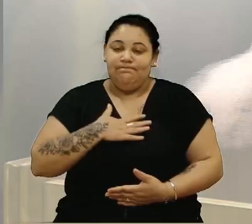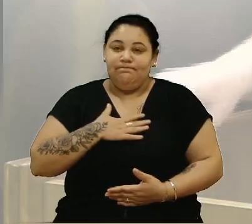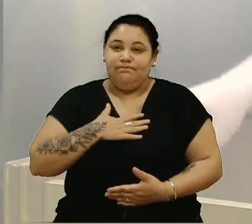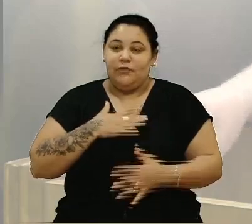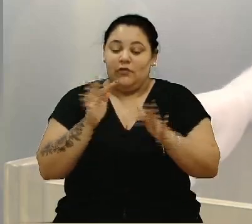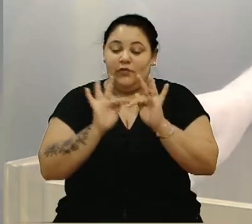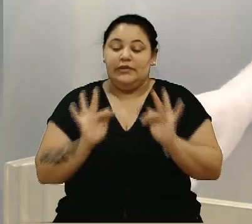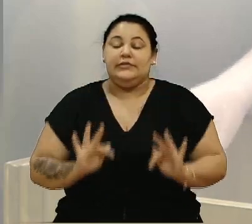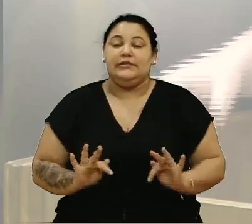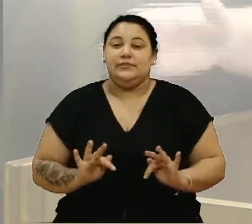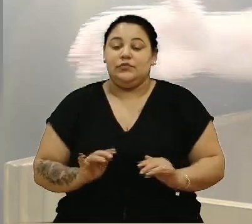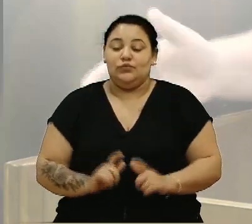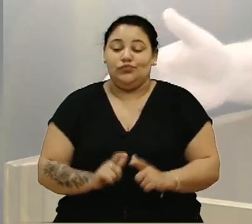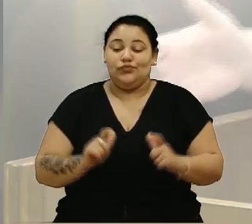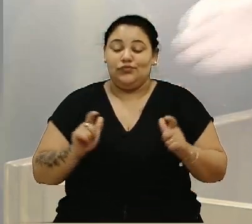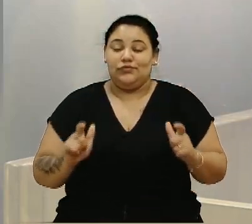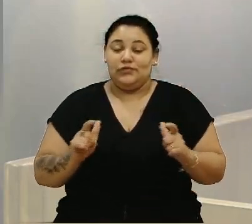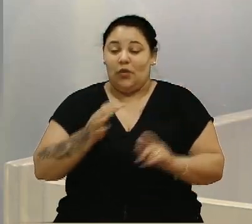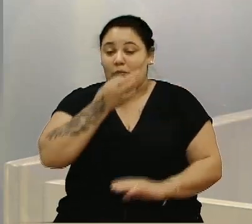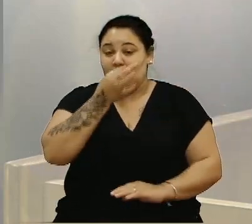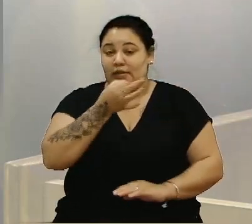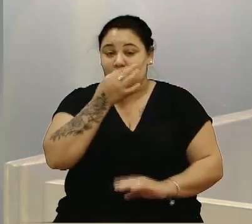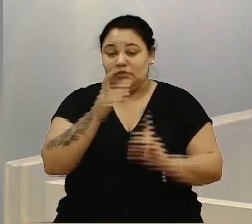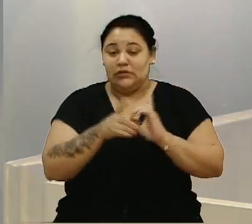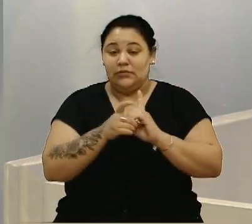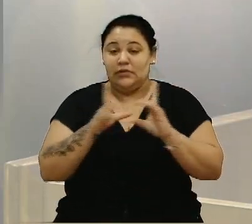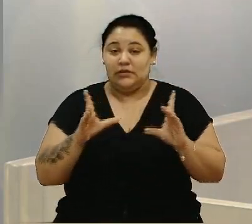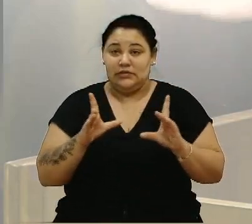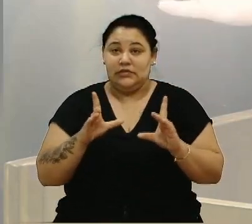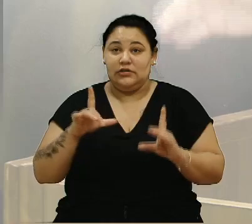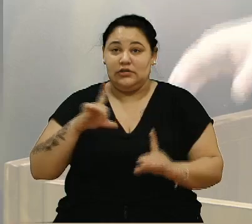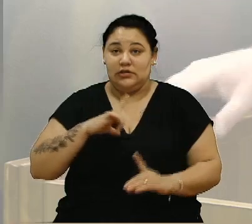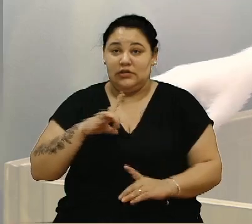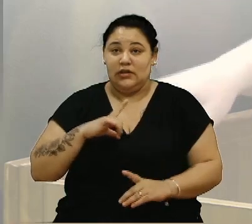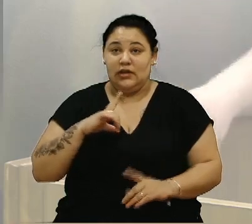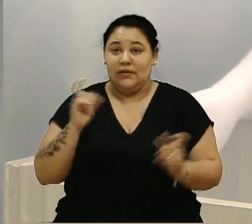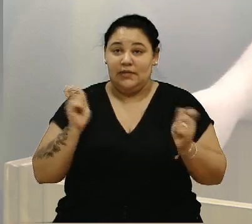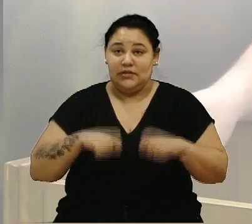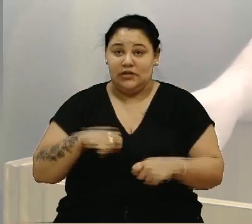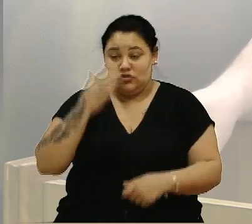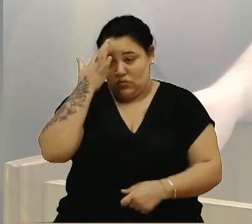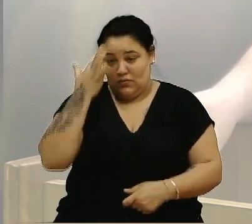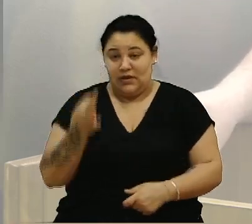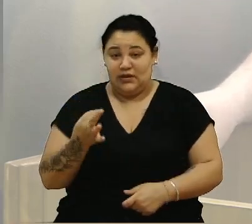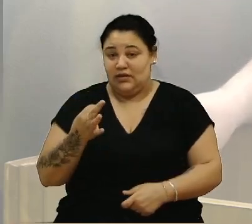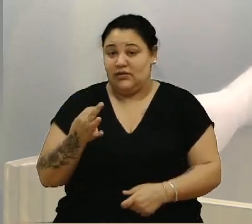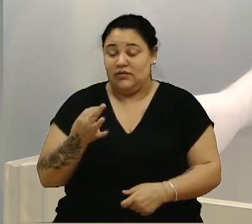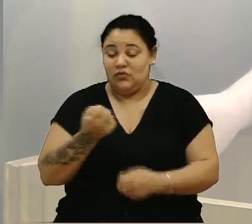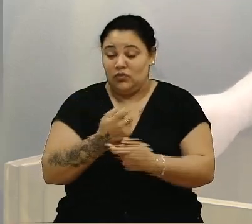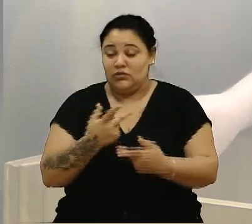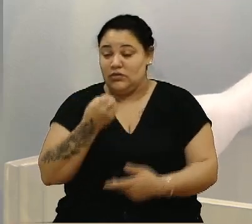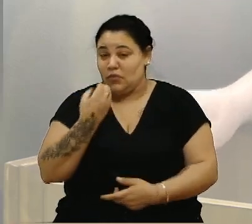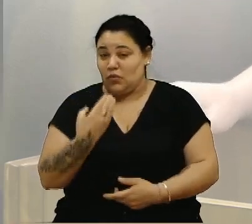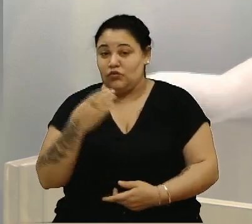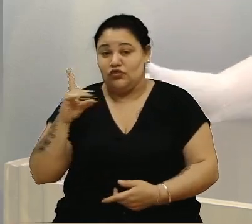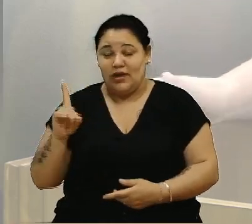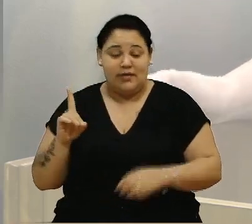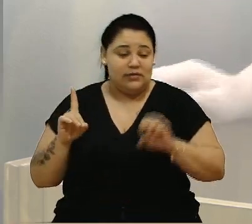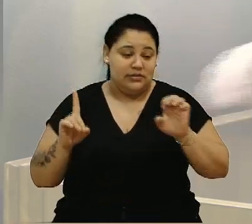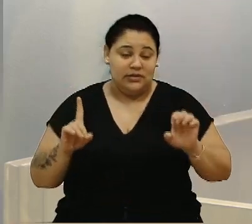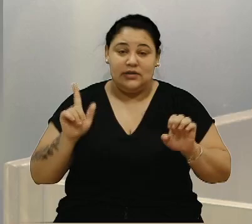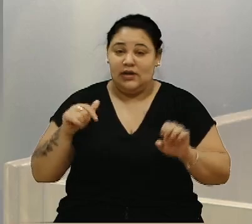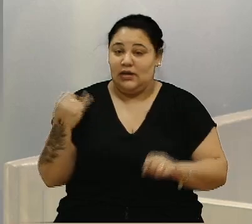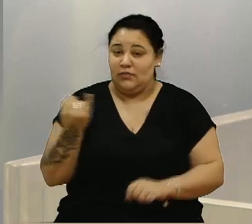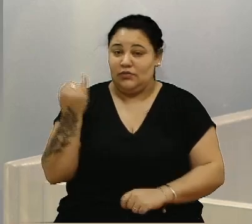É importante porque nós temos a capacidade de entender pautas boas na esquerda e pautas boas na direita. Isso é importante para o crescimento da cidade, para o